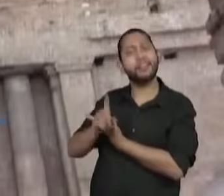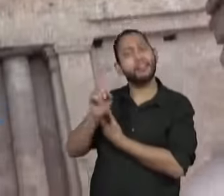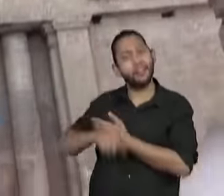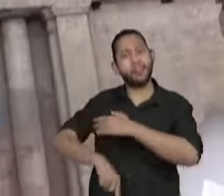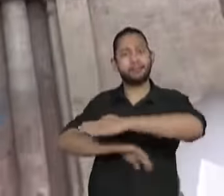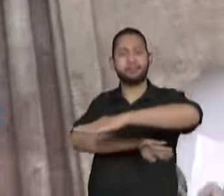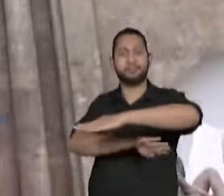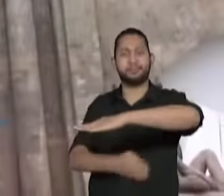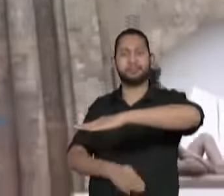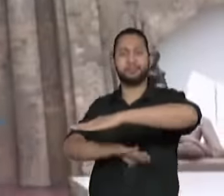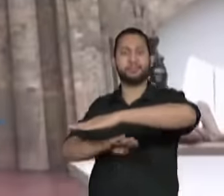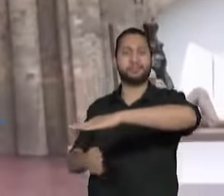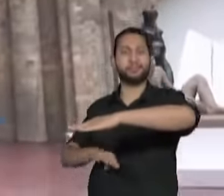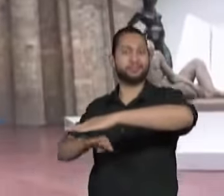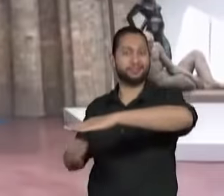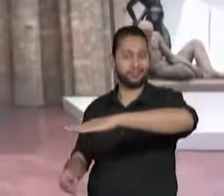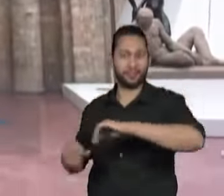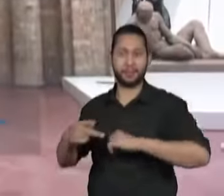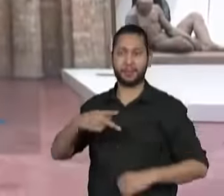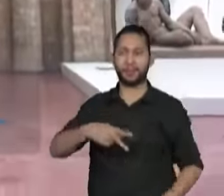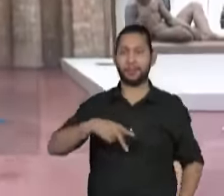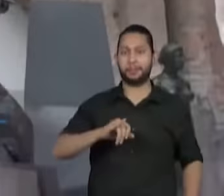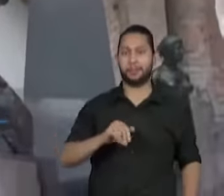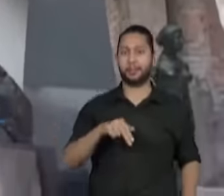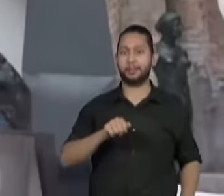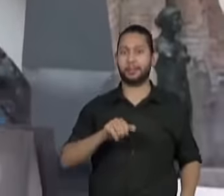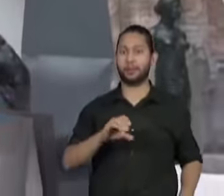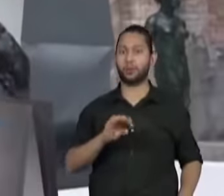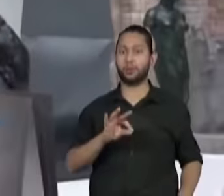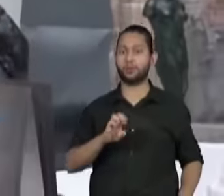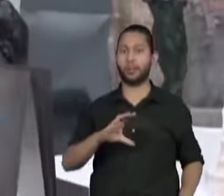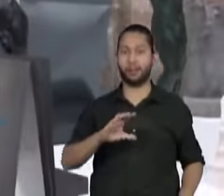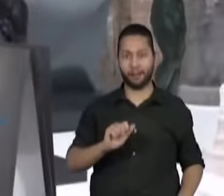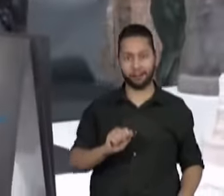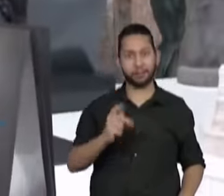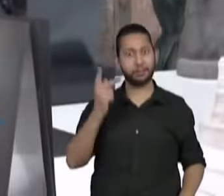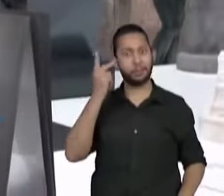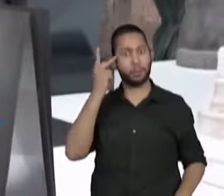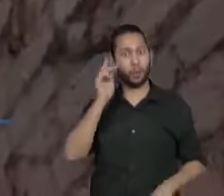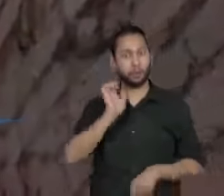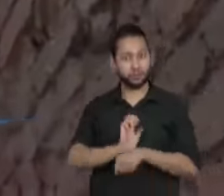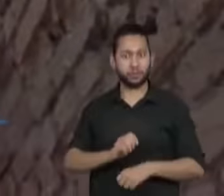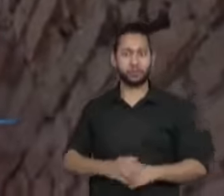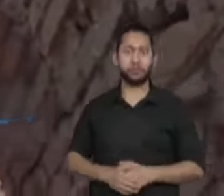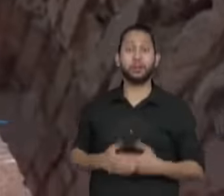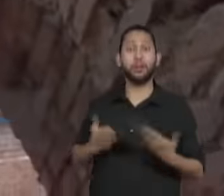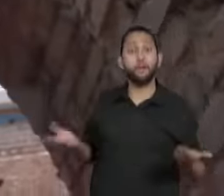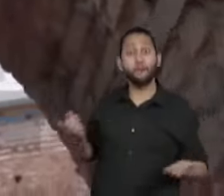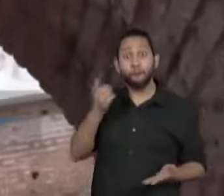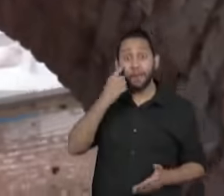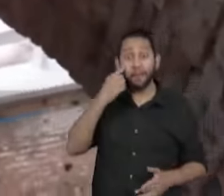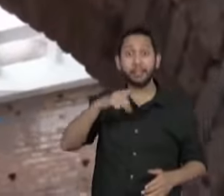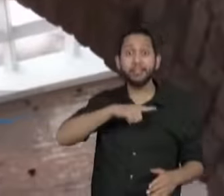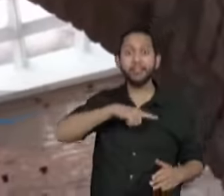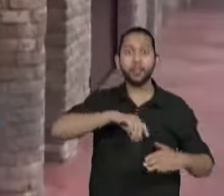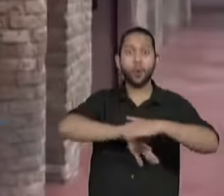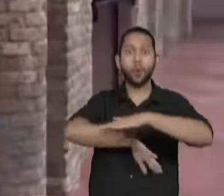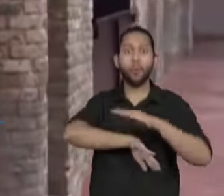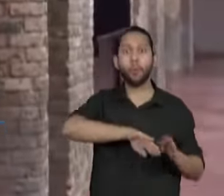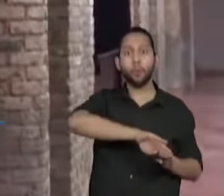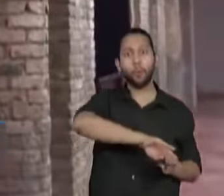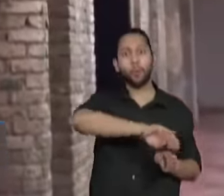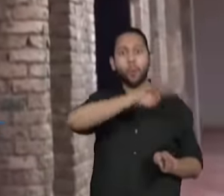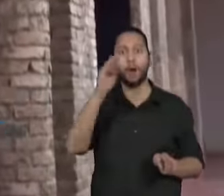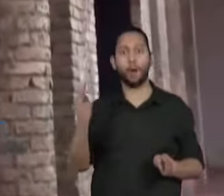sala, aqui em cima, que também a gente conhece como Salão dos Arcos, Observem, que atrás de mim a gente já tem um arco bem grande aqui, ó. E